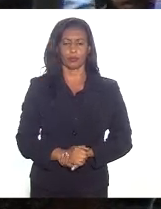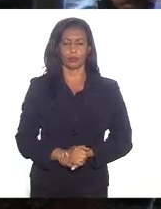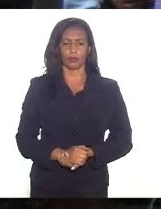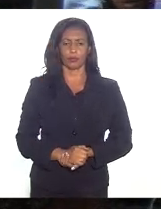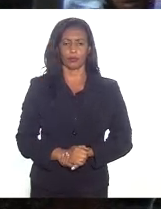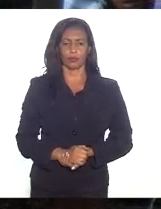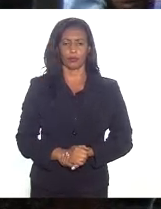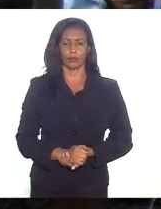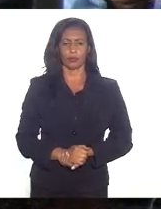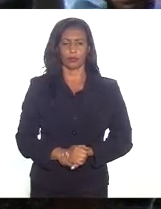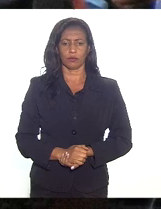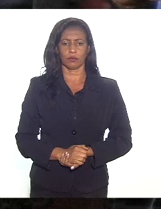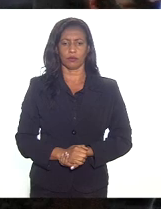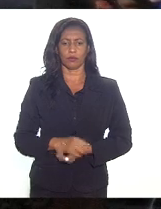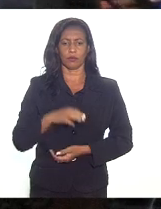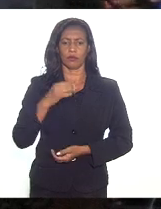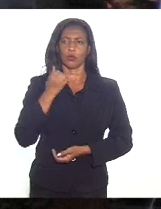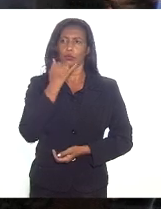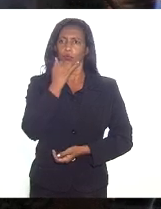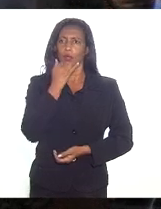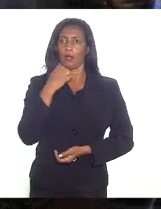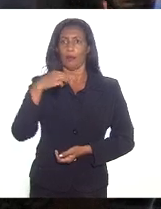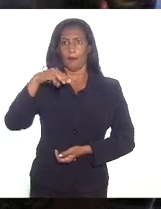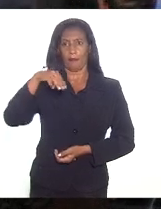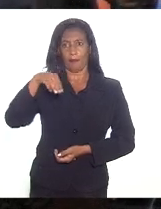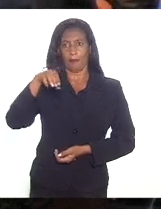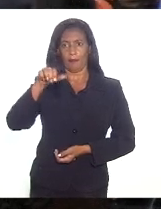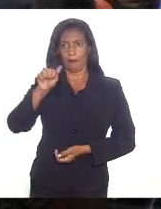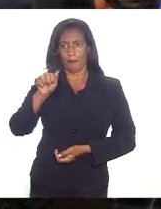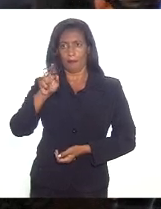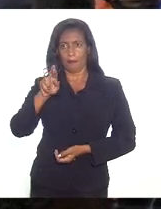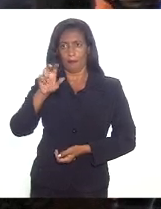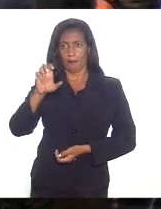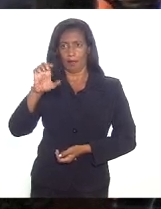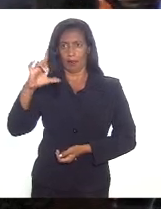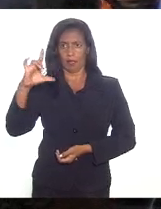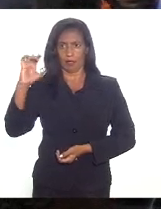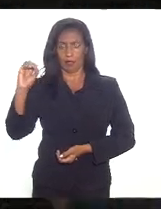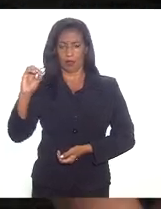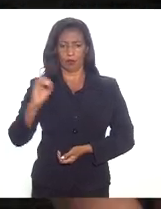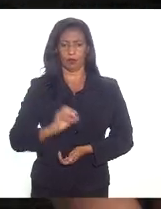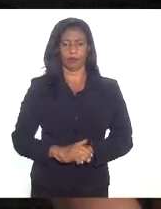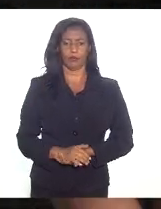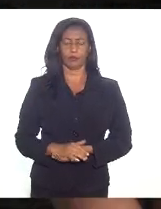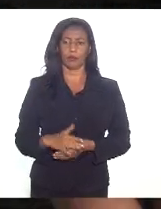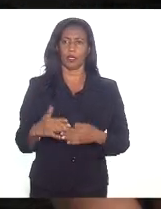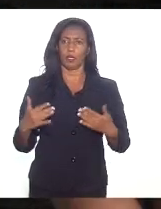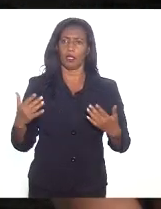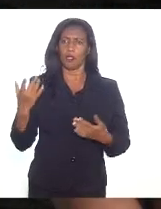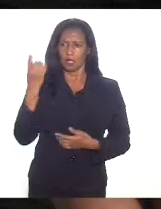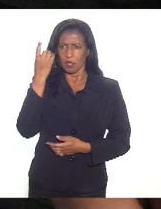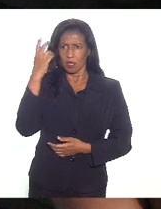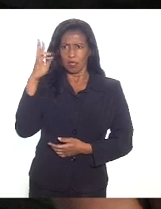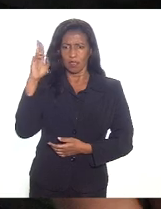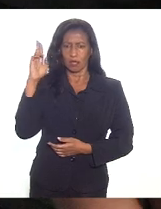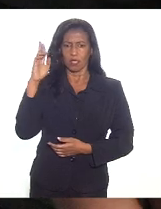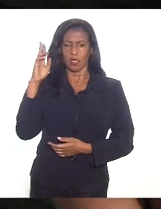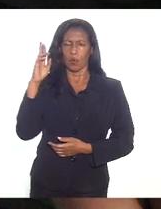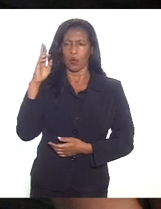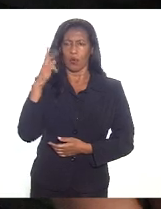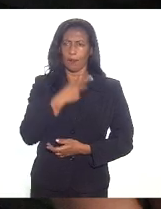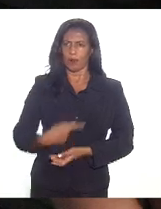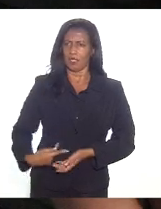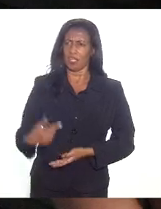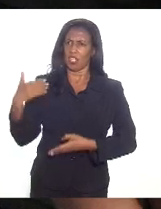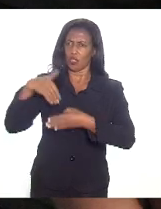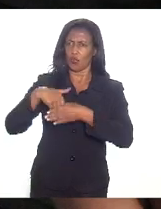Perdão. Deputado Marcelo do Seu Dino. Desculpa, Marcelo. Senhor presidente, voto sim pelo